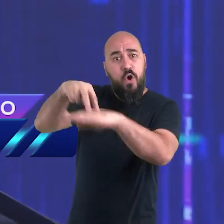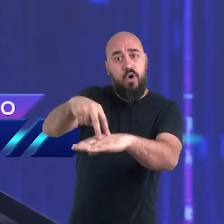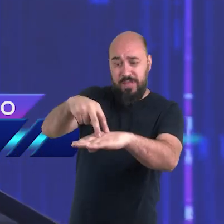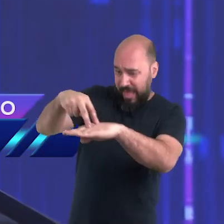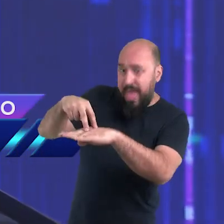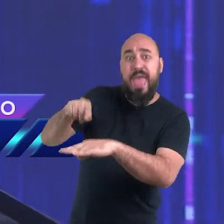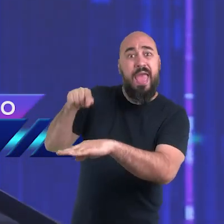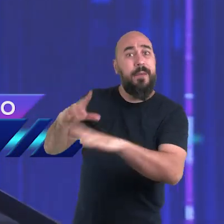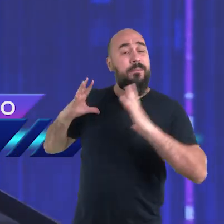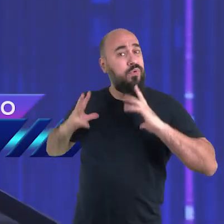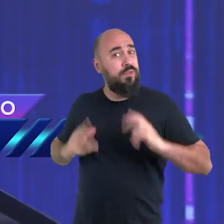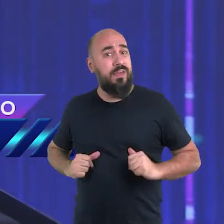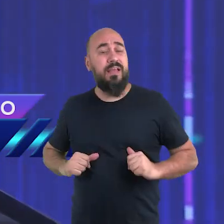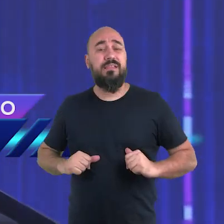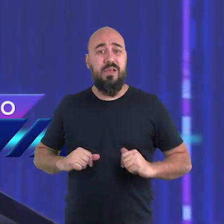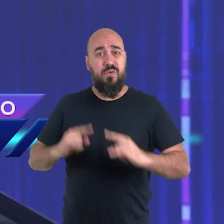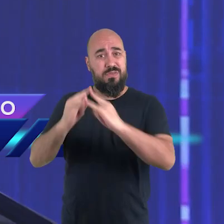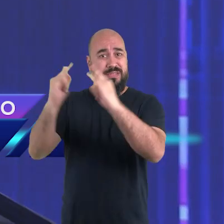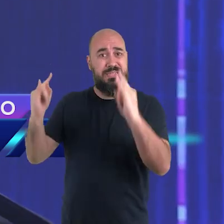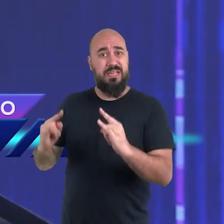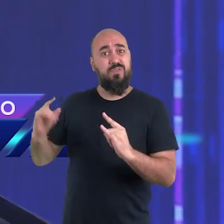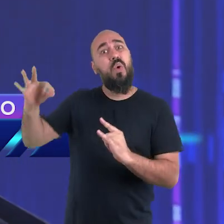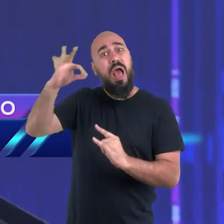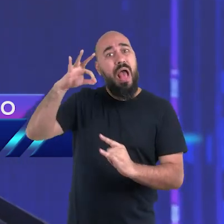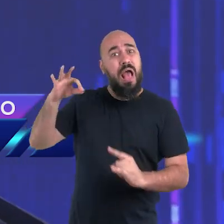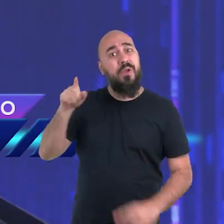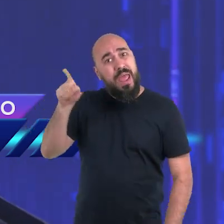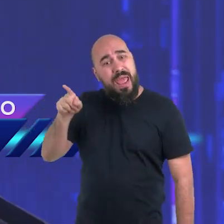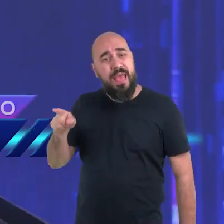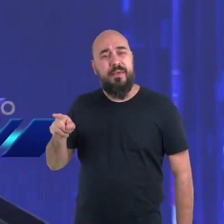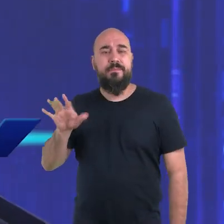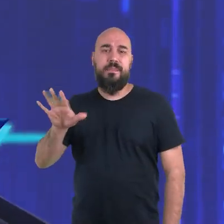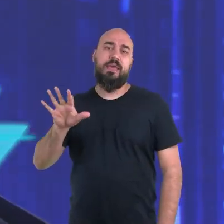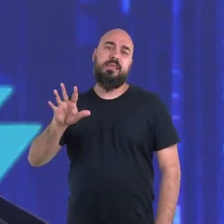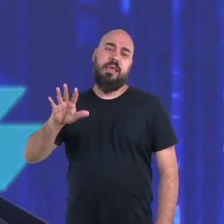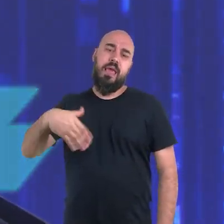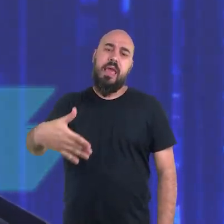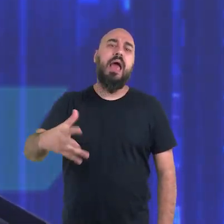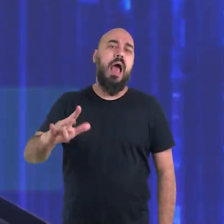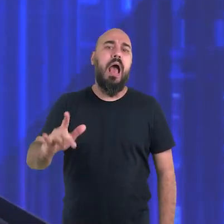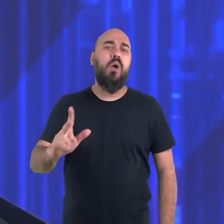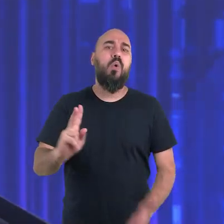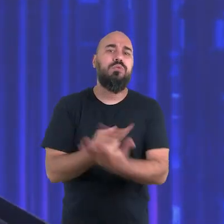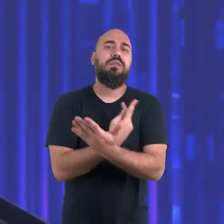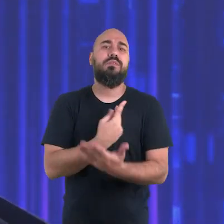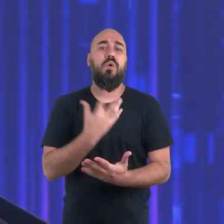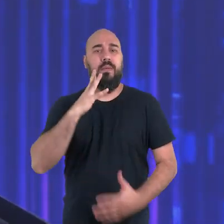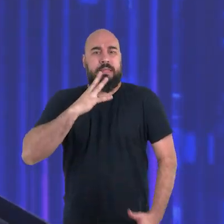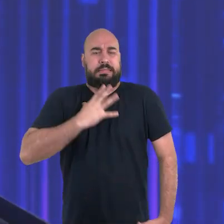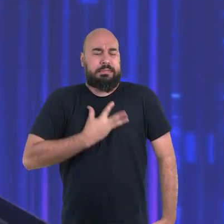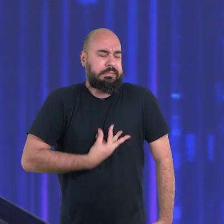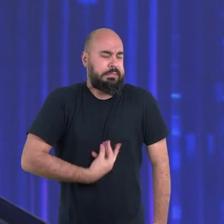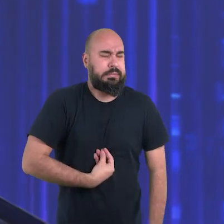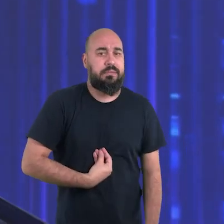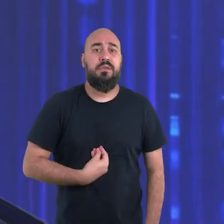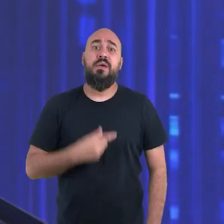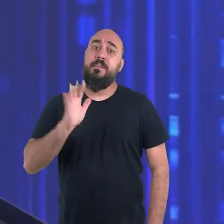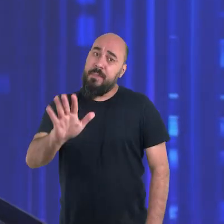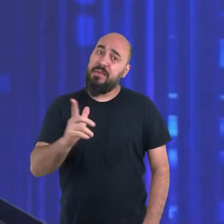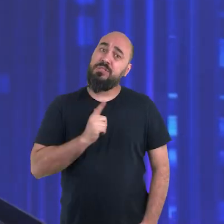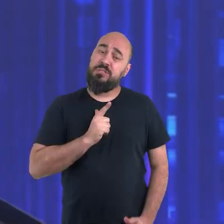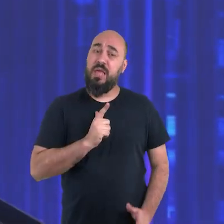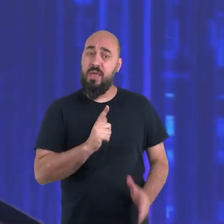E foi então que aconteceu um desapontamento. E esse desapontamento era fruto de uma profecia que está em